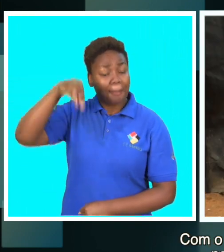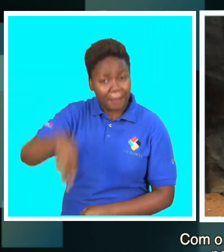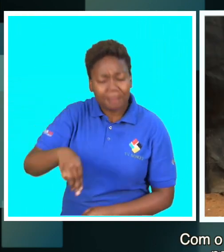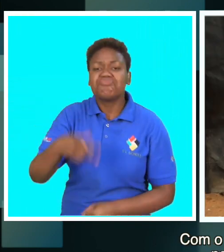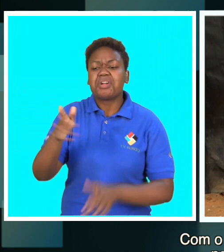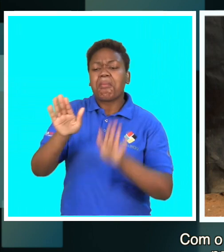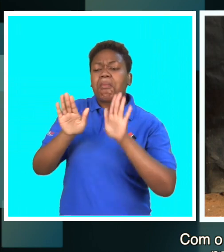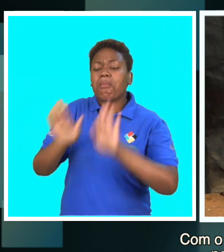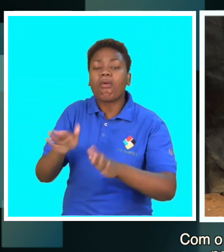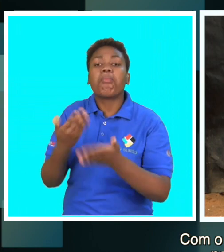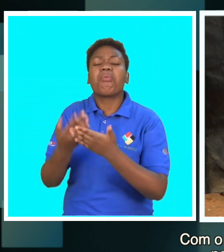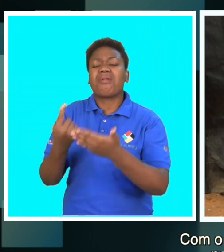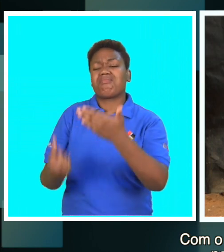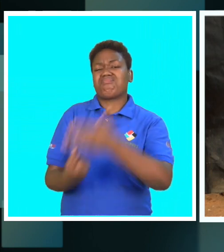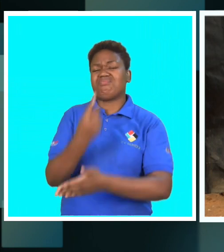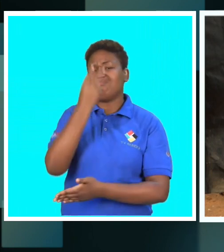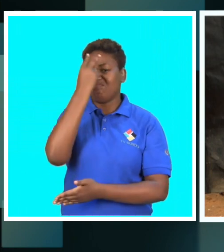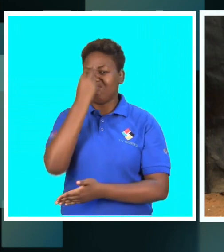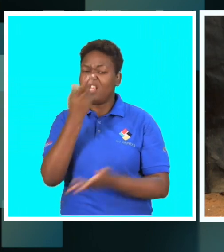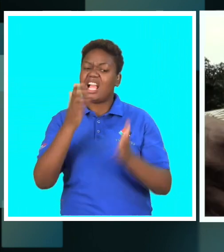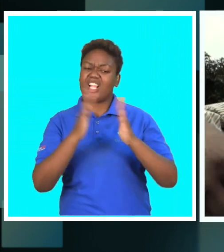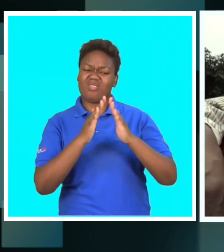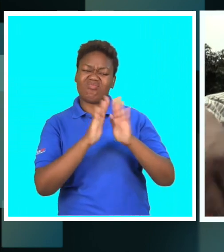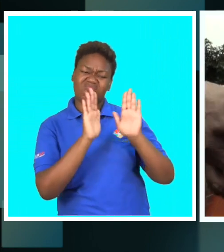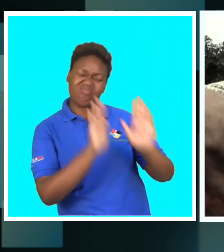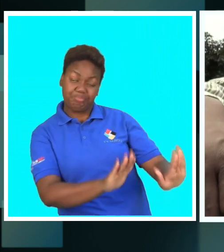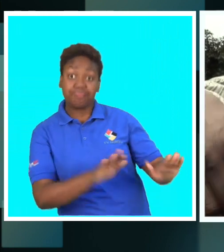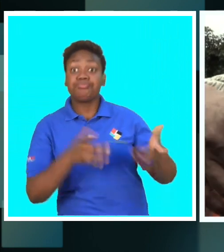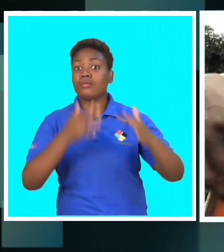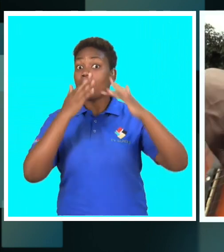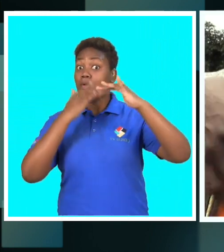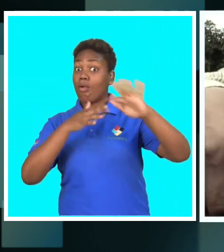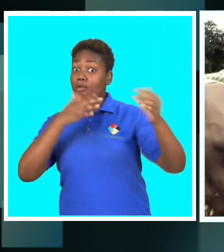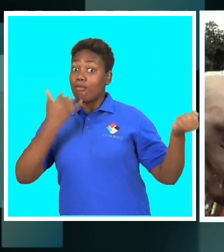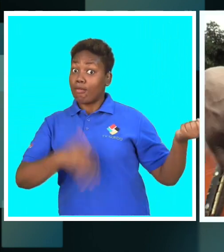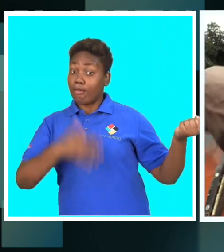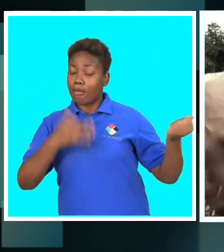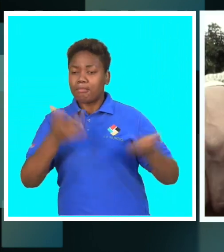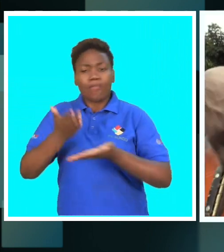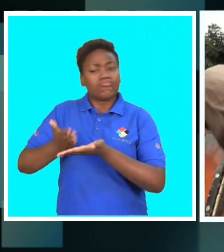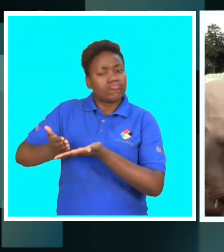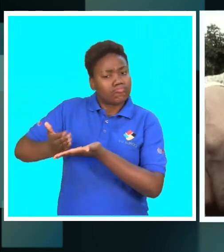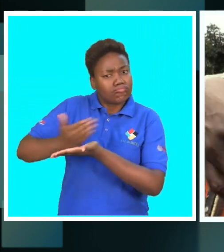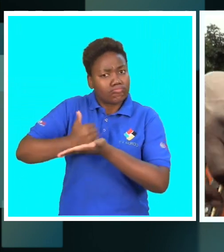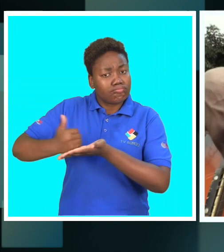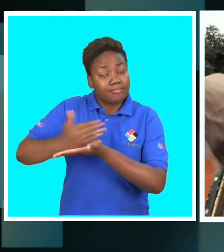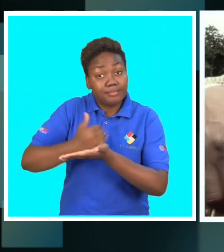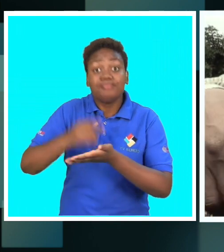que ganha, ajuda nas despesas de casa. Eu quero esquecer